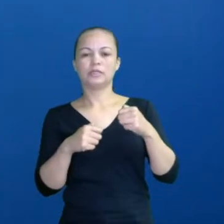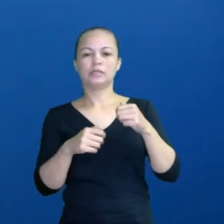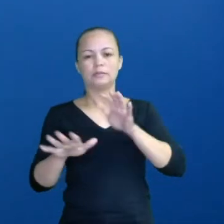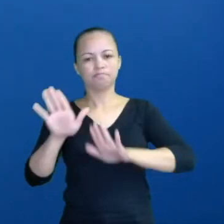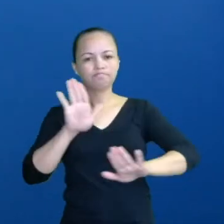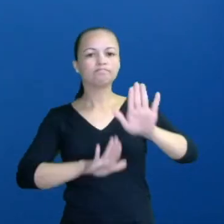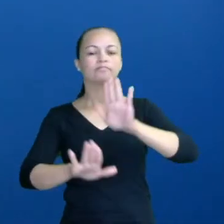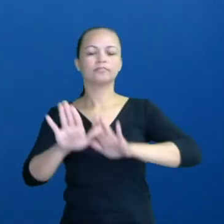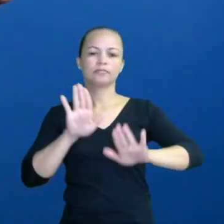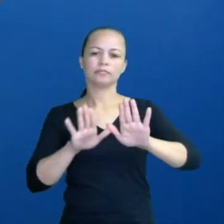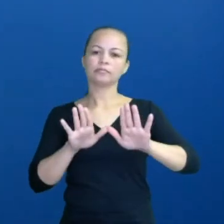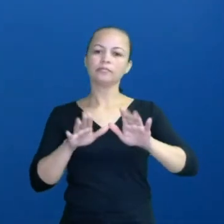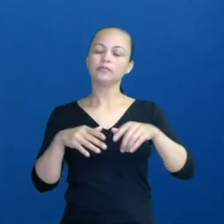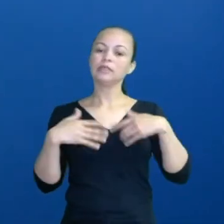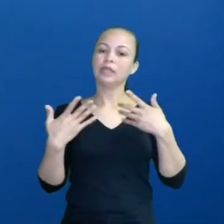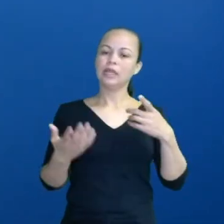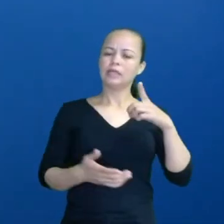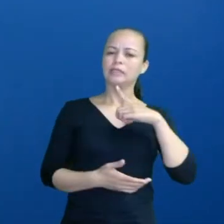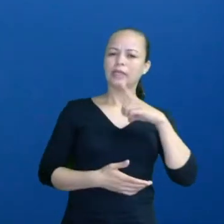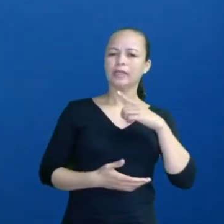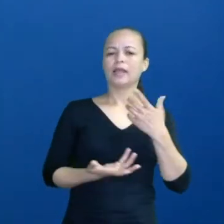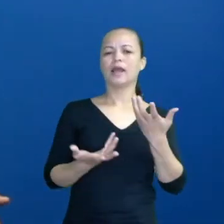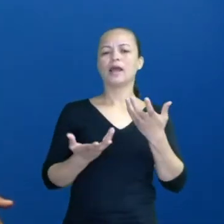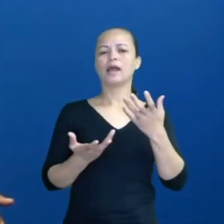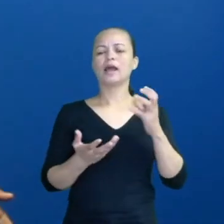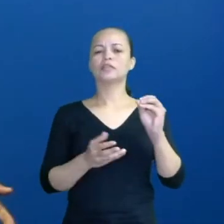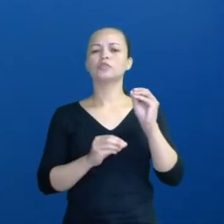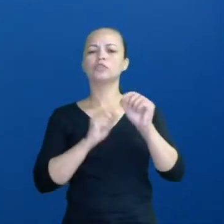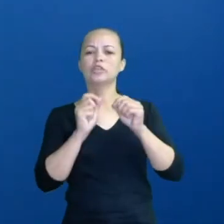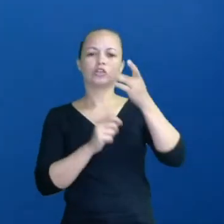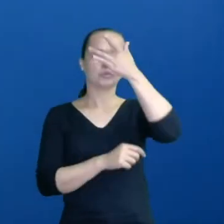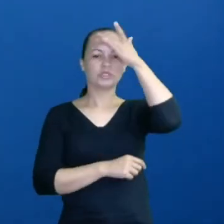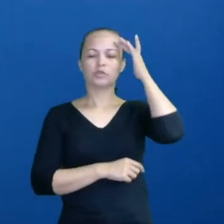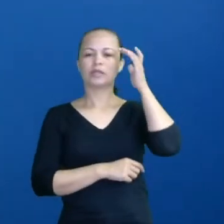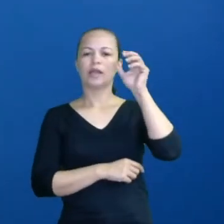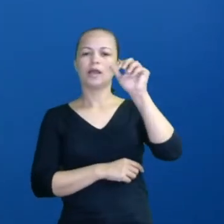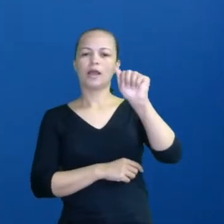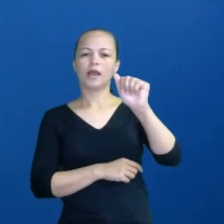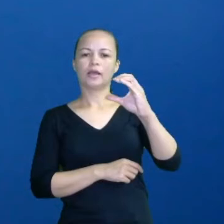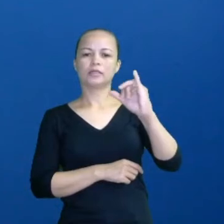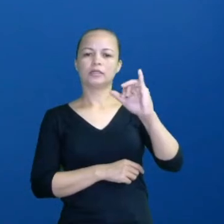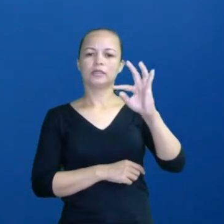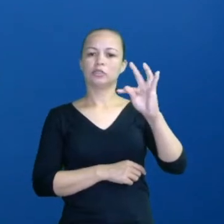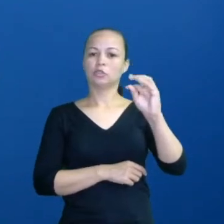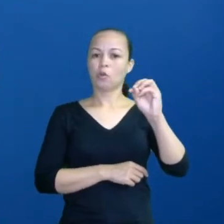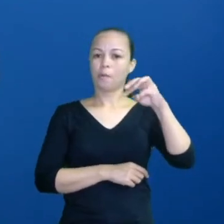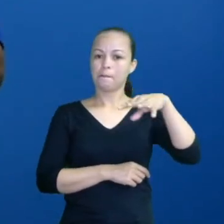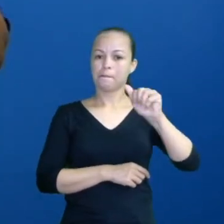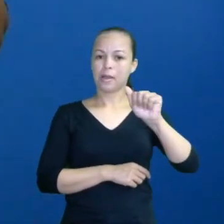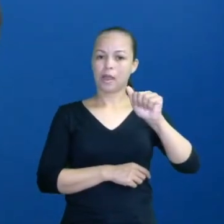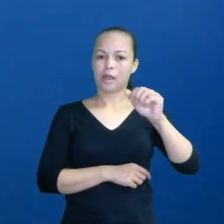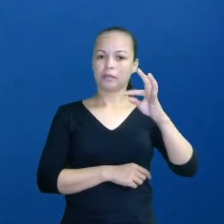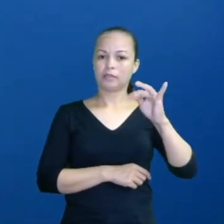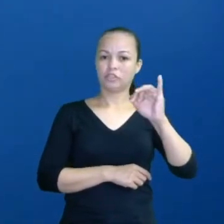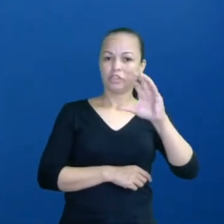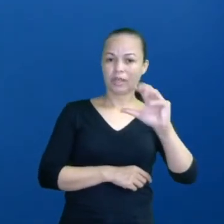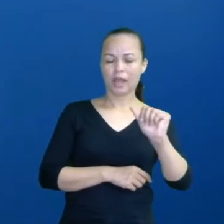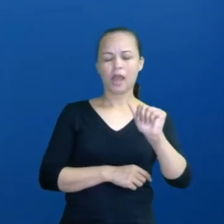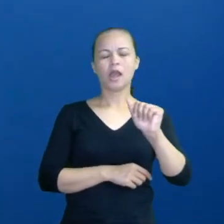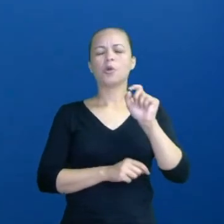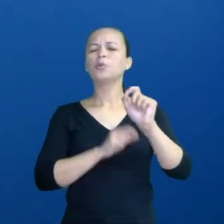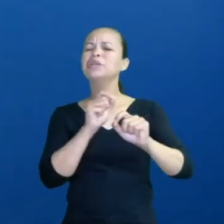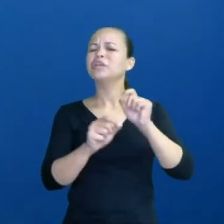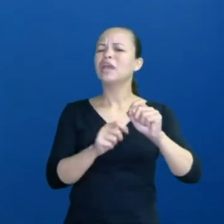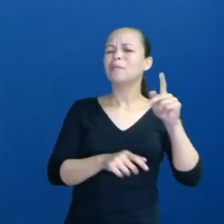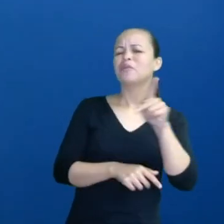que as pessoas podem ser assintomáticas. Professora, o que é isso? Que não tem nenhum desses sintomas. Tão bem, ó, fazendo